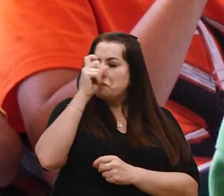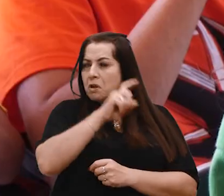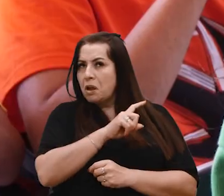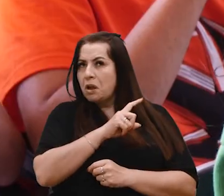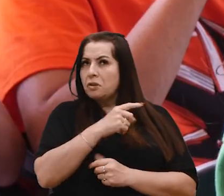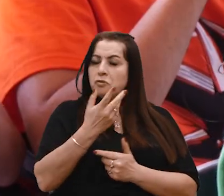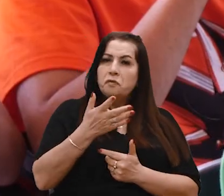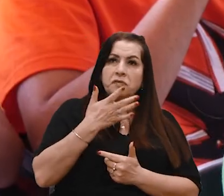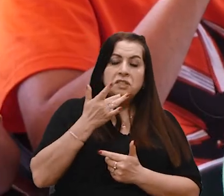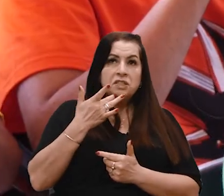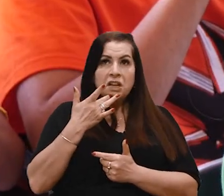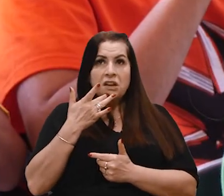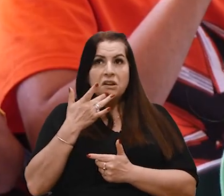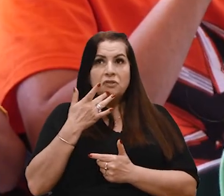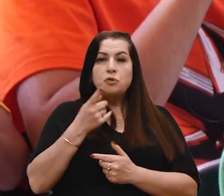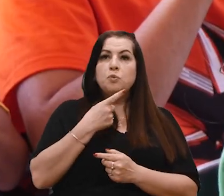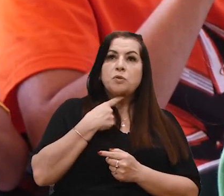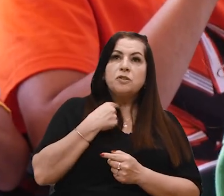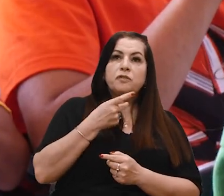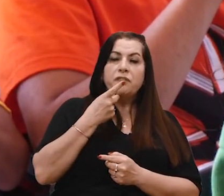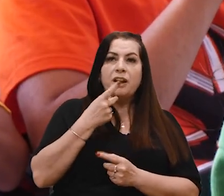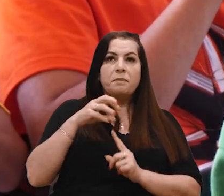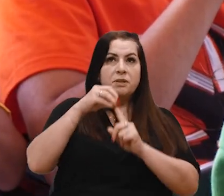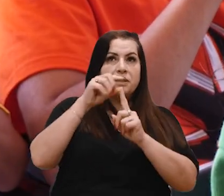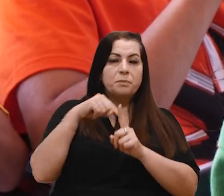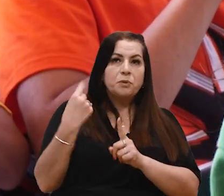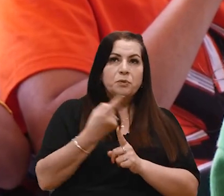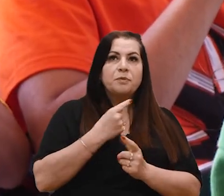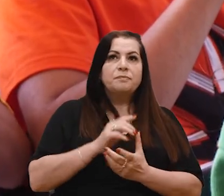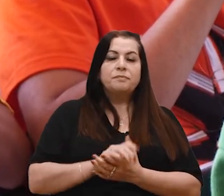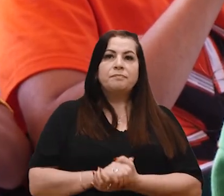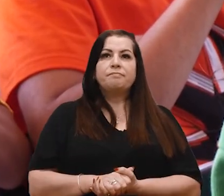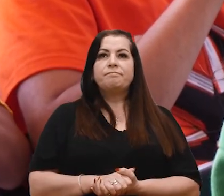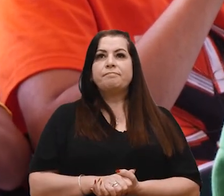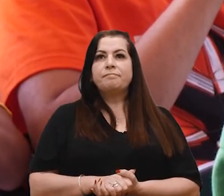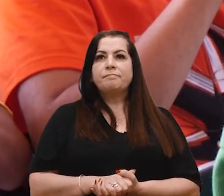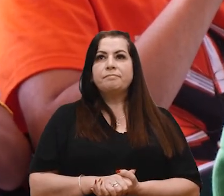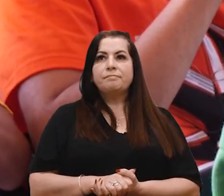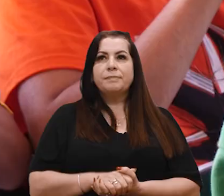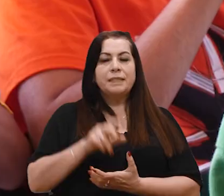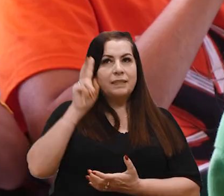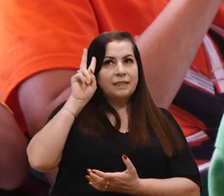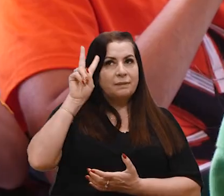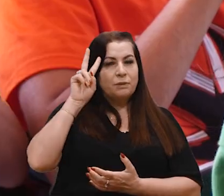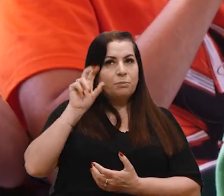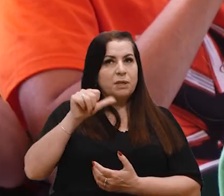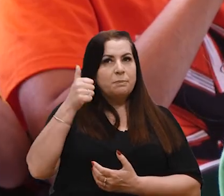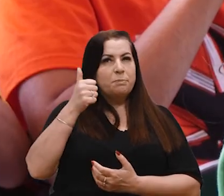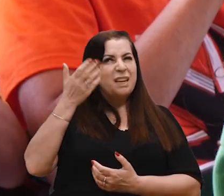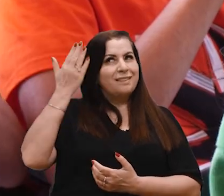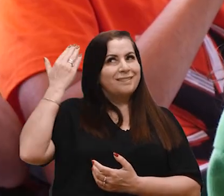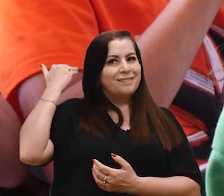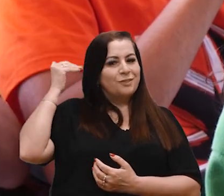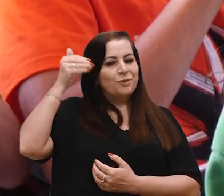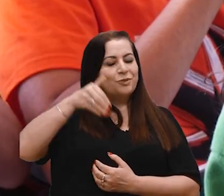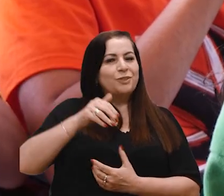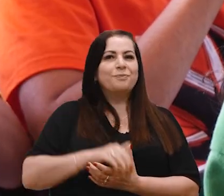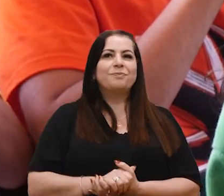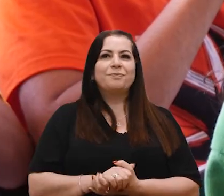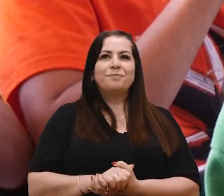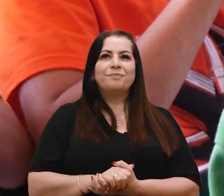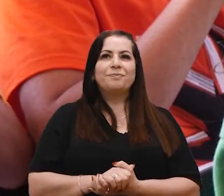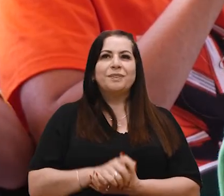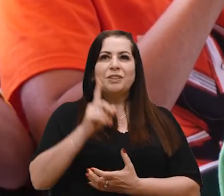Alguma dificuldade ou até facilidade que você gostaria de destacar para a gente? Lembra dos teus primeiros